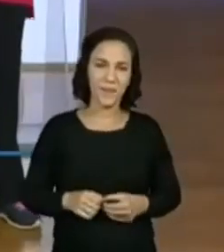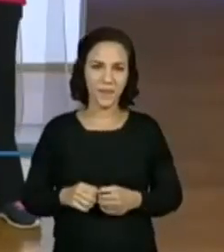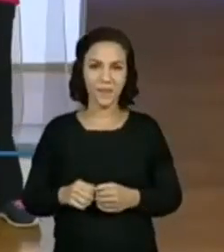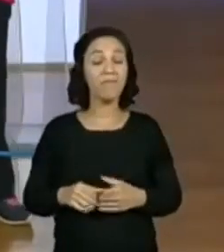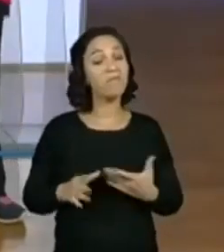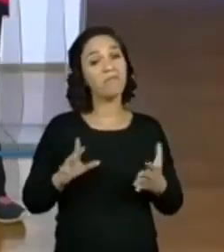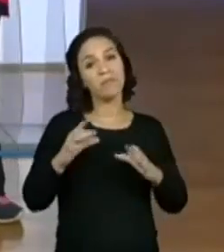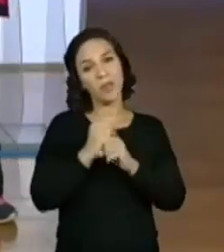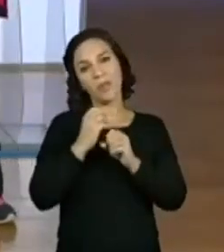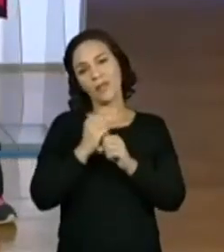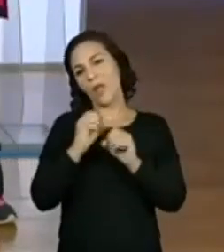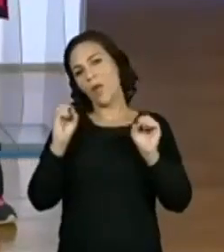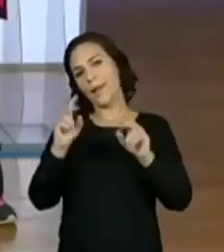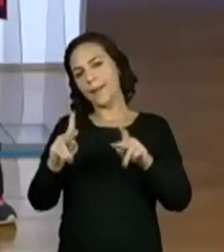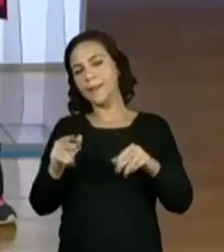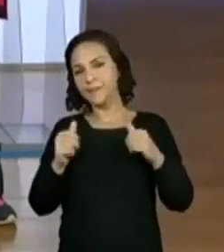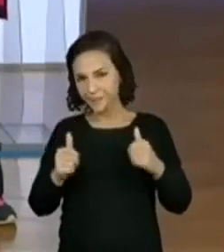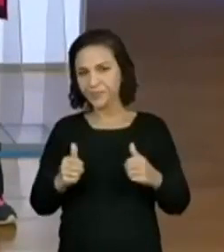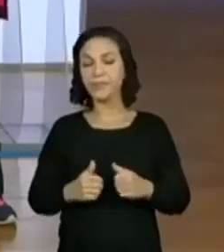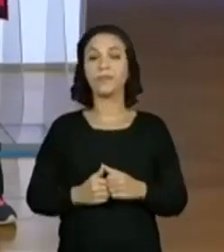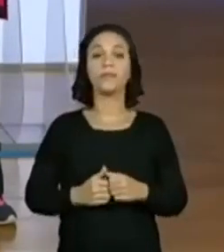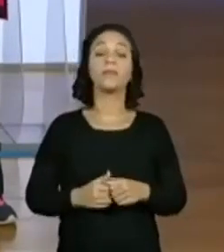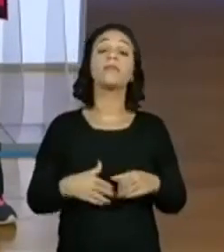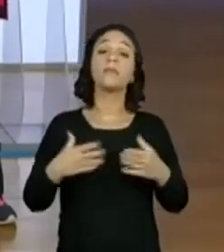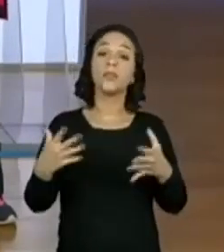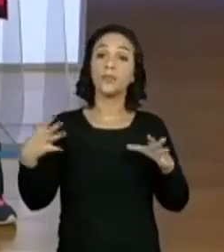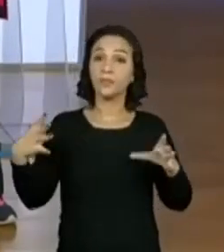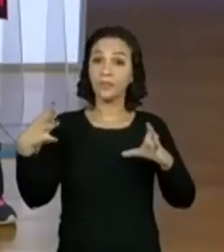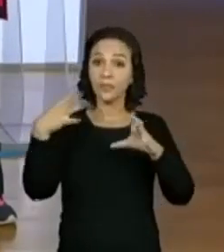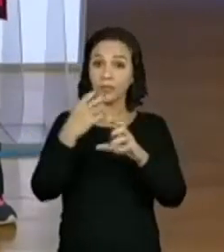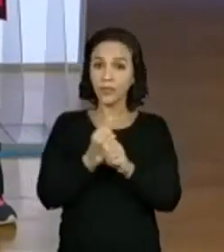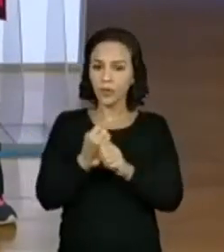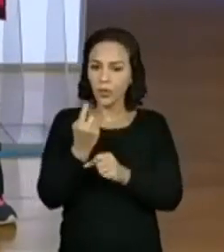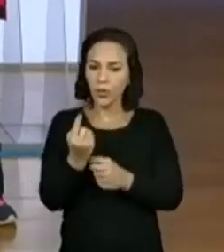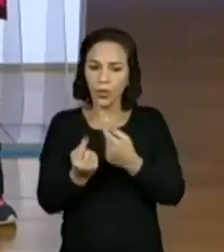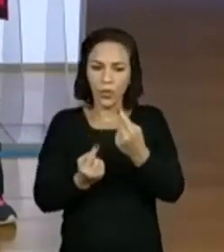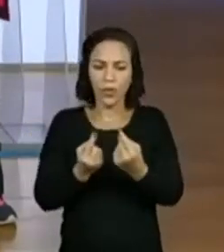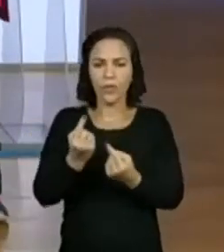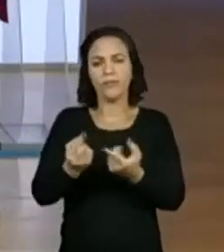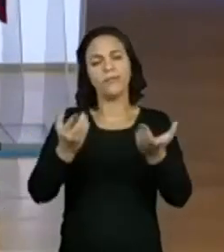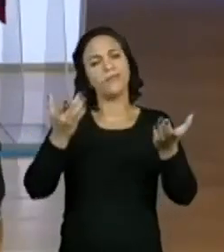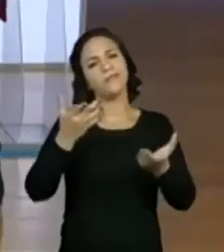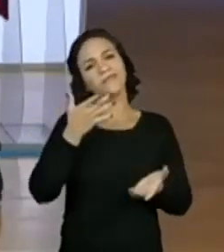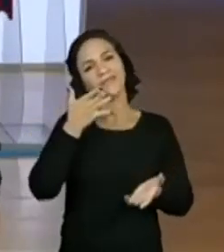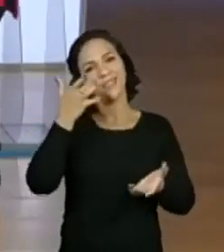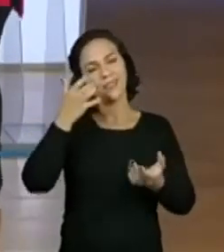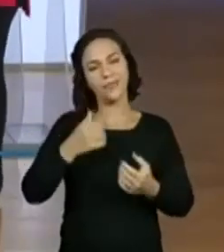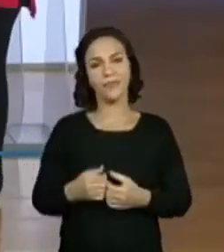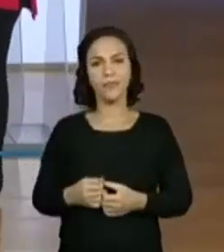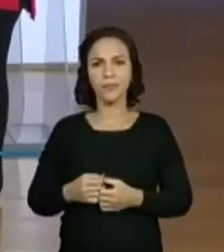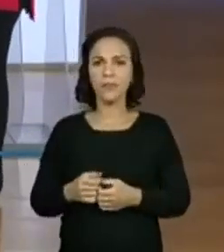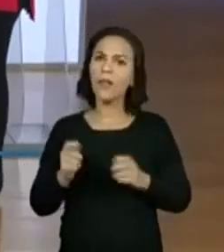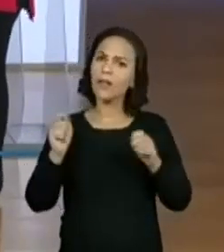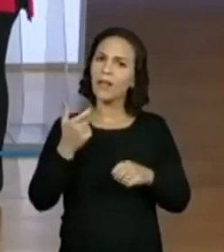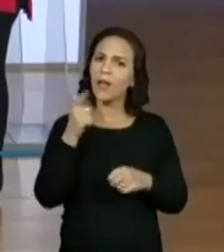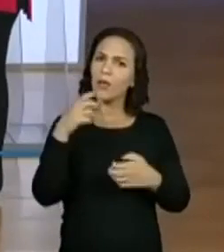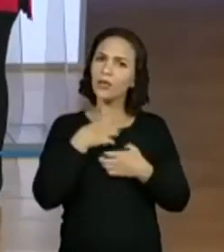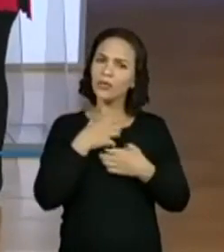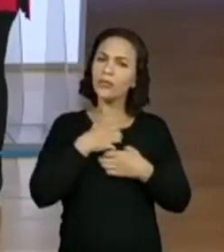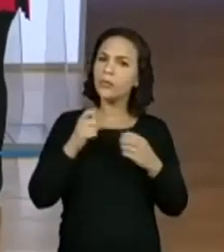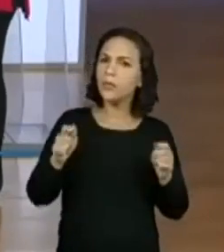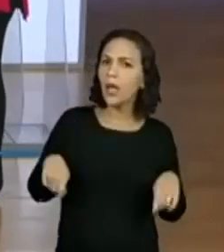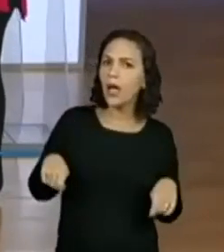já contou aquele ali, tá bom? Então, contar de 1 em 1, super fácil, não é? Tem outro jeito de contar,